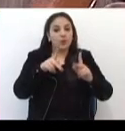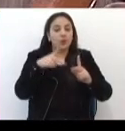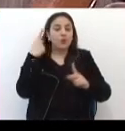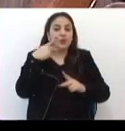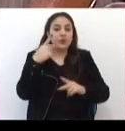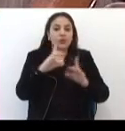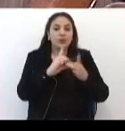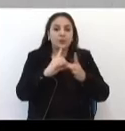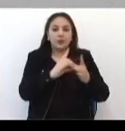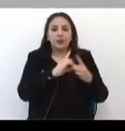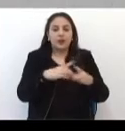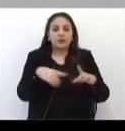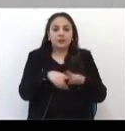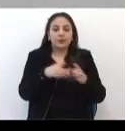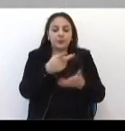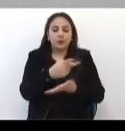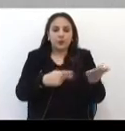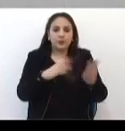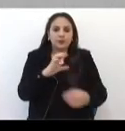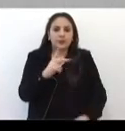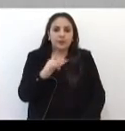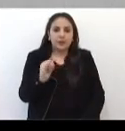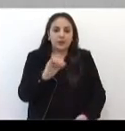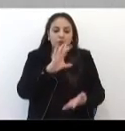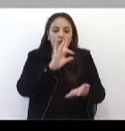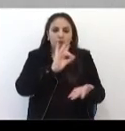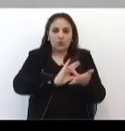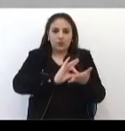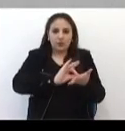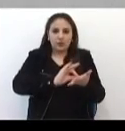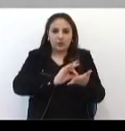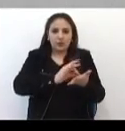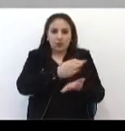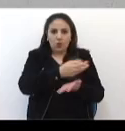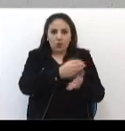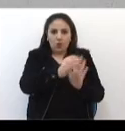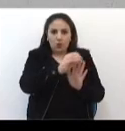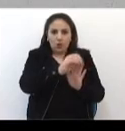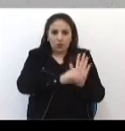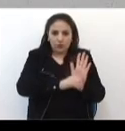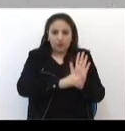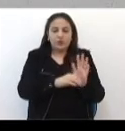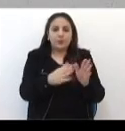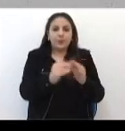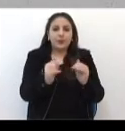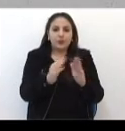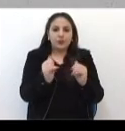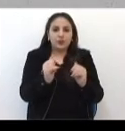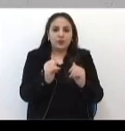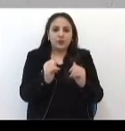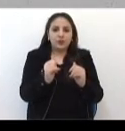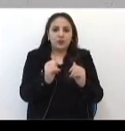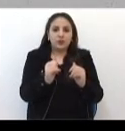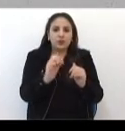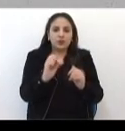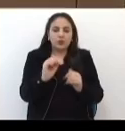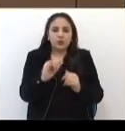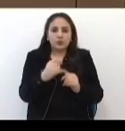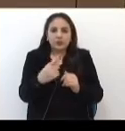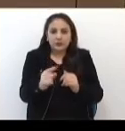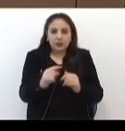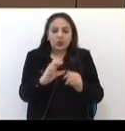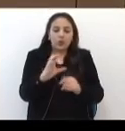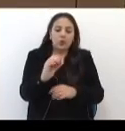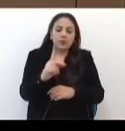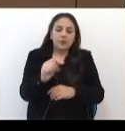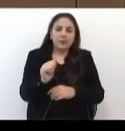democrata protocolou na CPI um ofício solicitando documentos da direção da Codepas. Ele requer cópia do processo